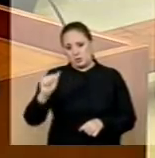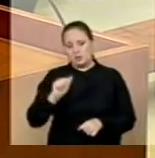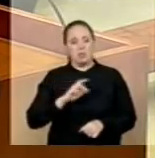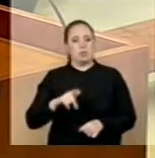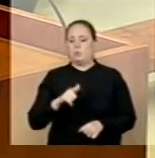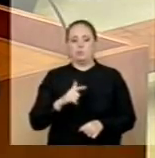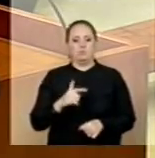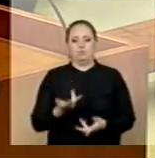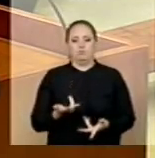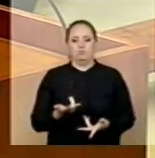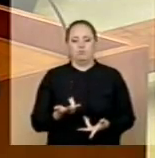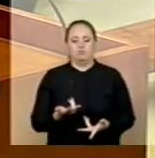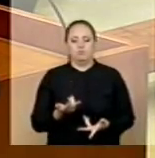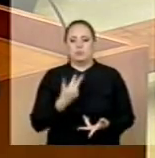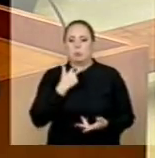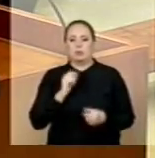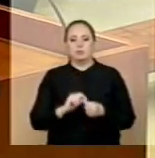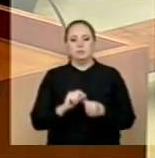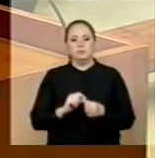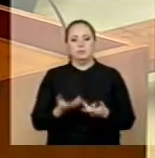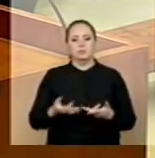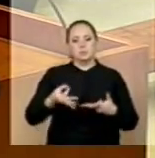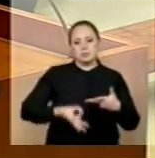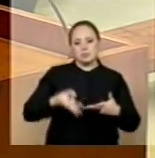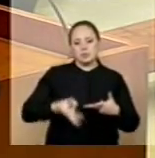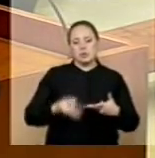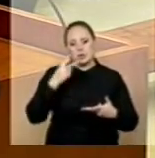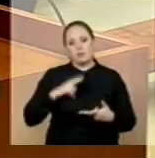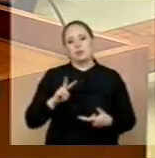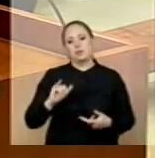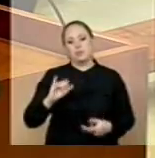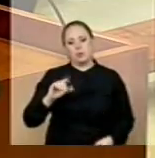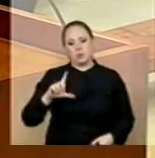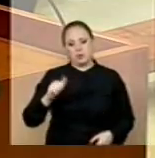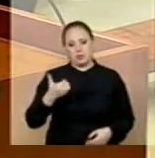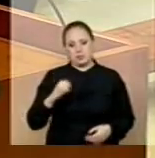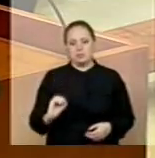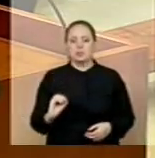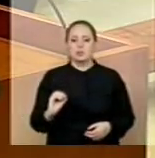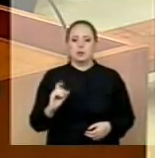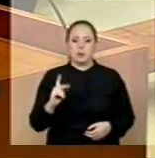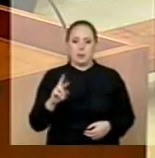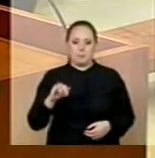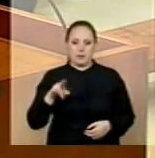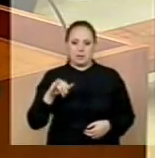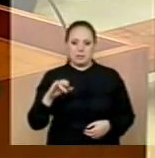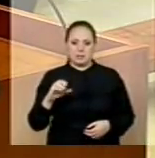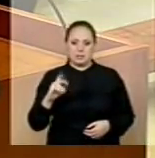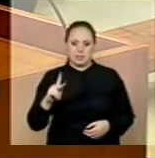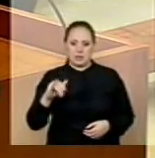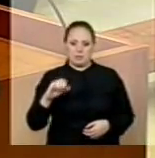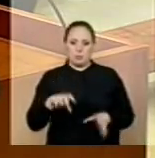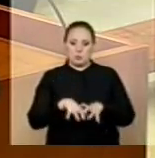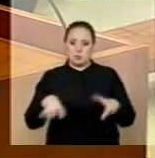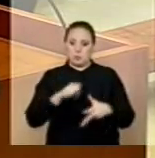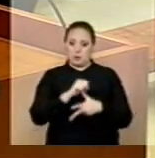pudesse realizar a defesa do Poder Judiciário, considerado a violação do princípio da separação dos poderes. Isso me parece